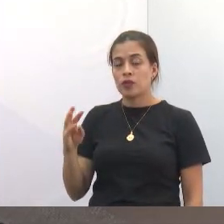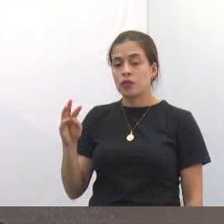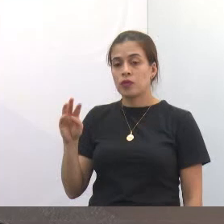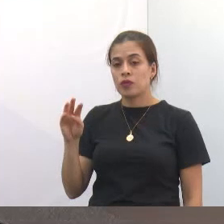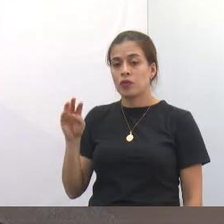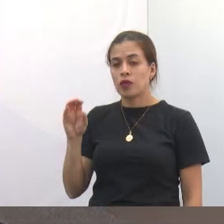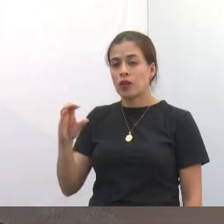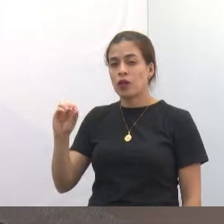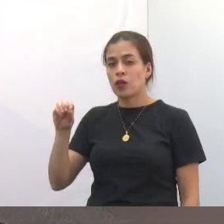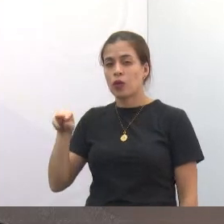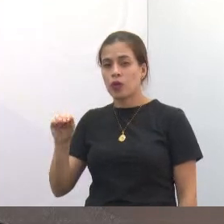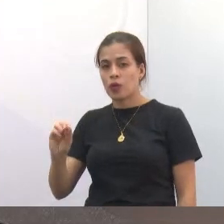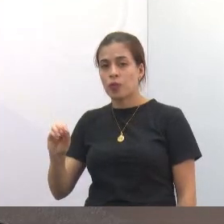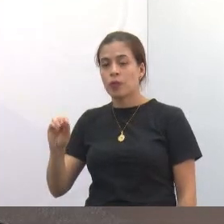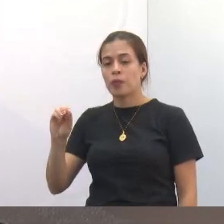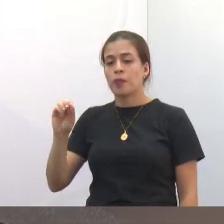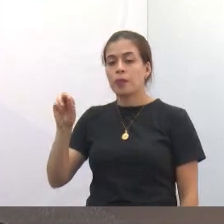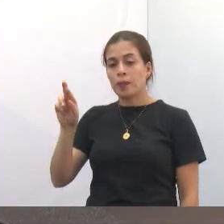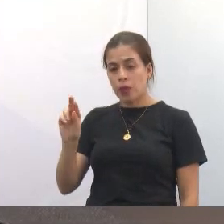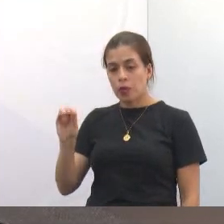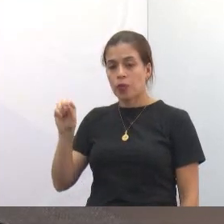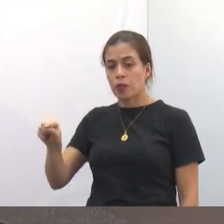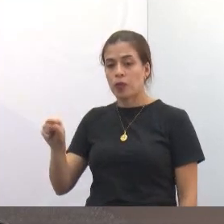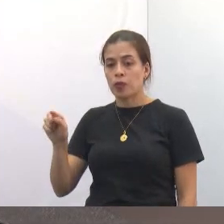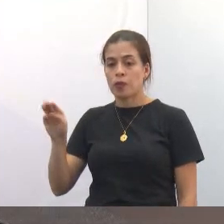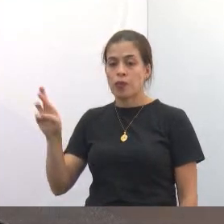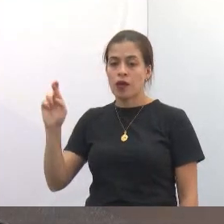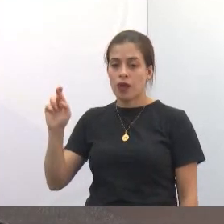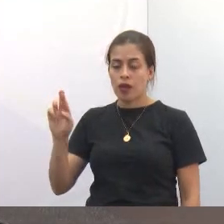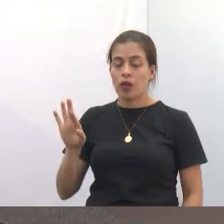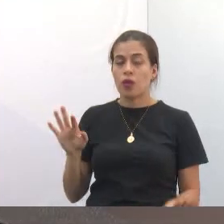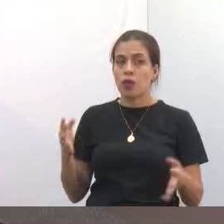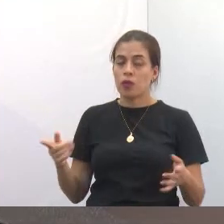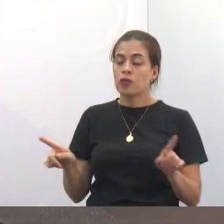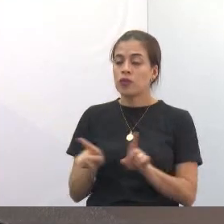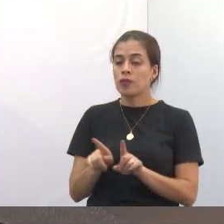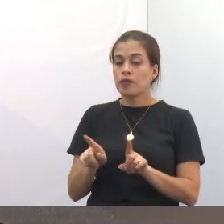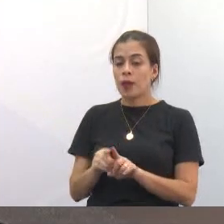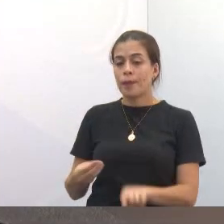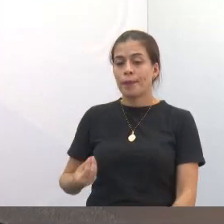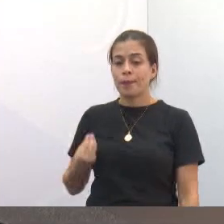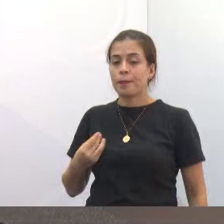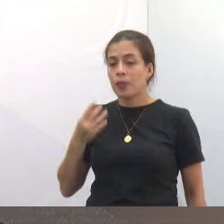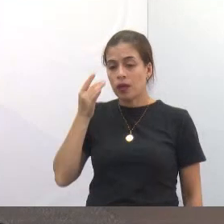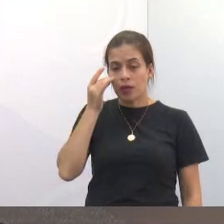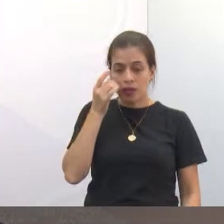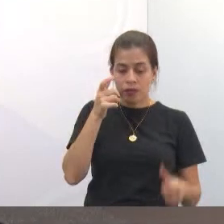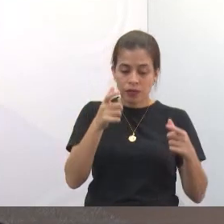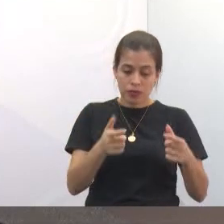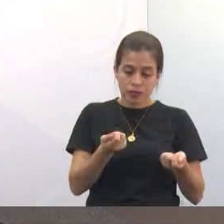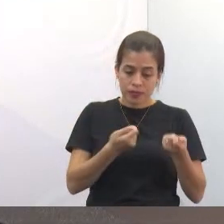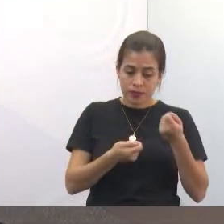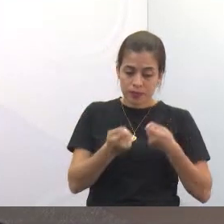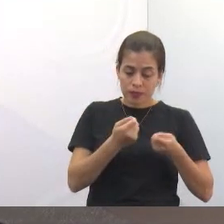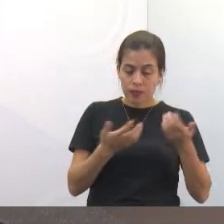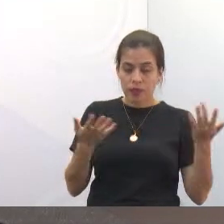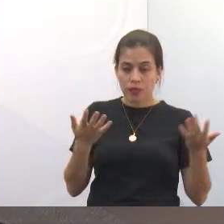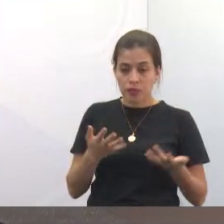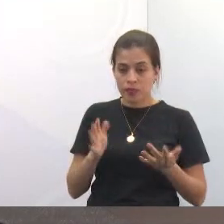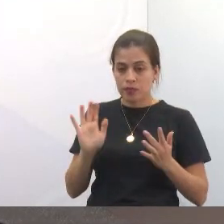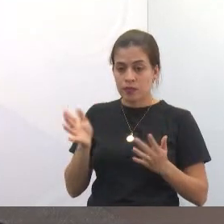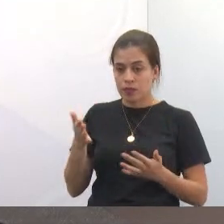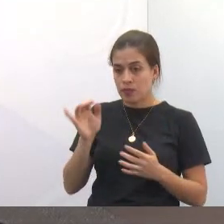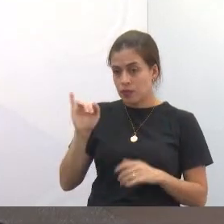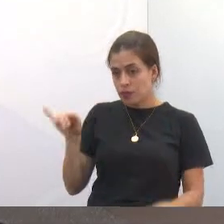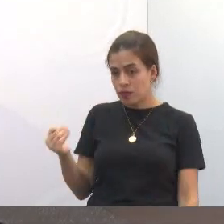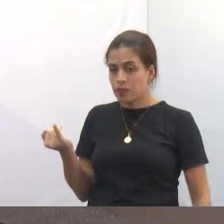www.saejacareí.sp.gov.br/contato ou mesmo presencialmente em nossas unidades administrativas. No momento, aproveitamos-nos o